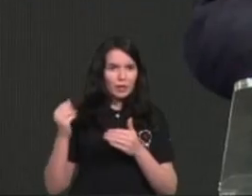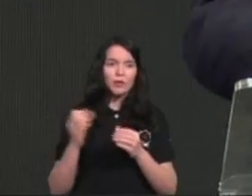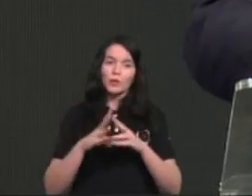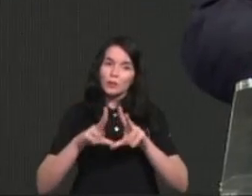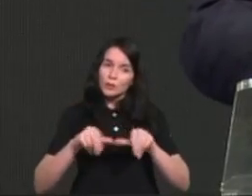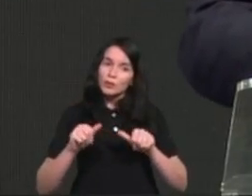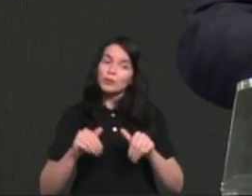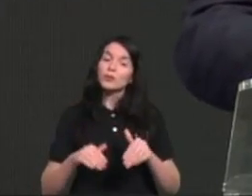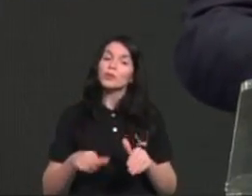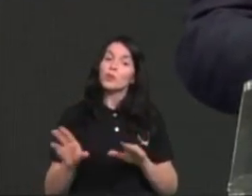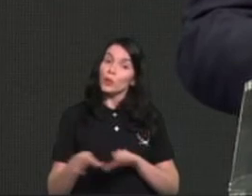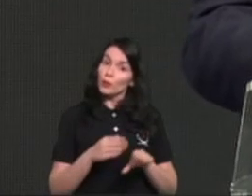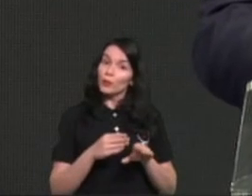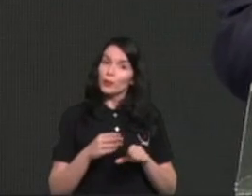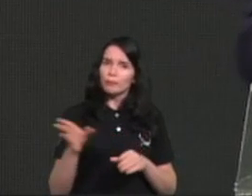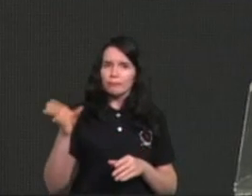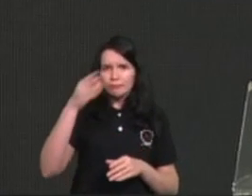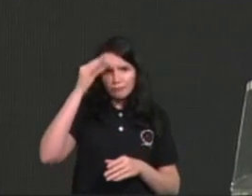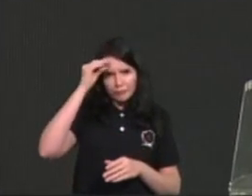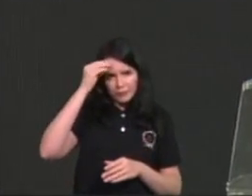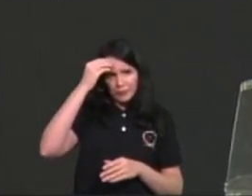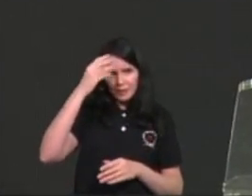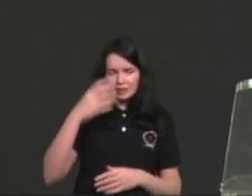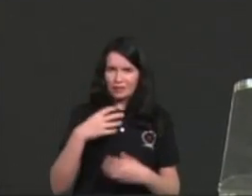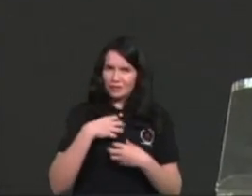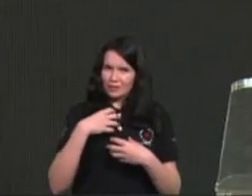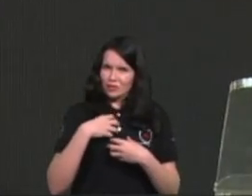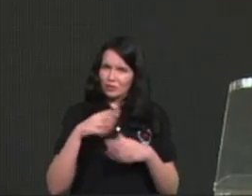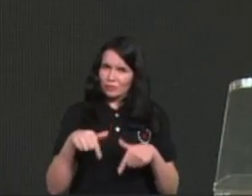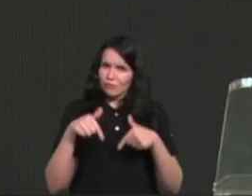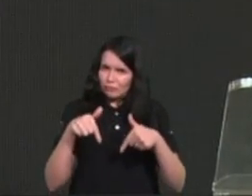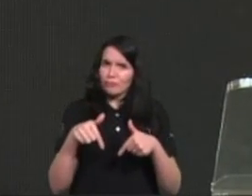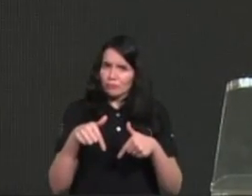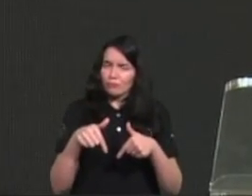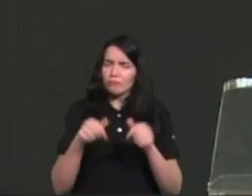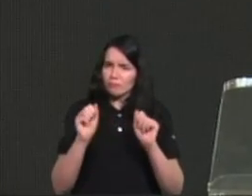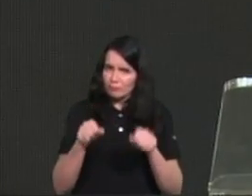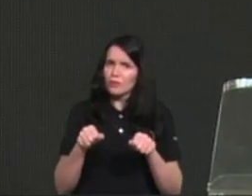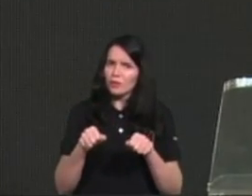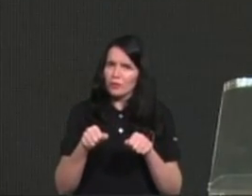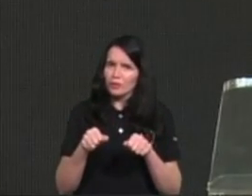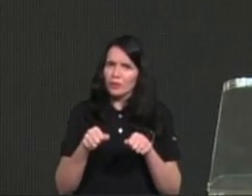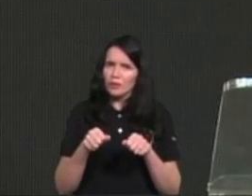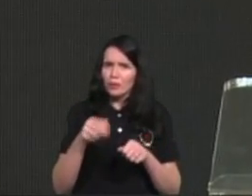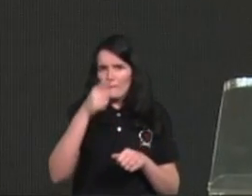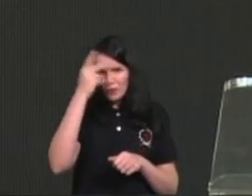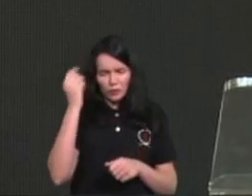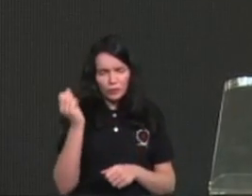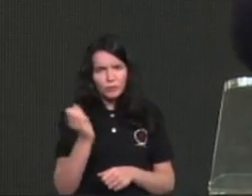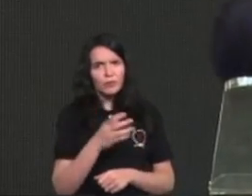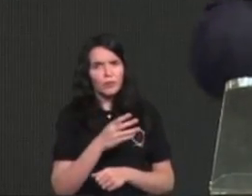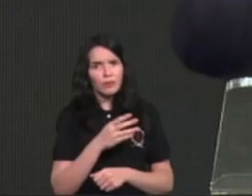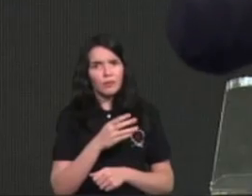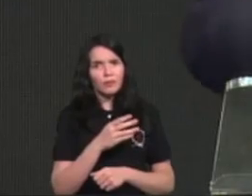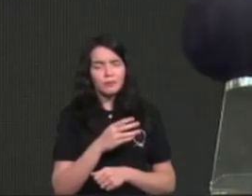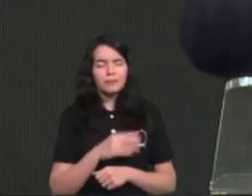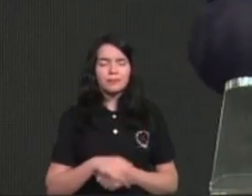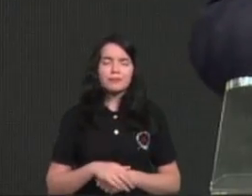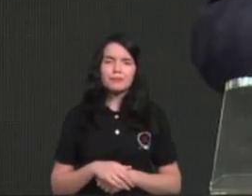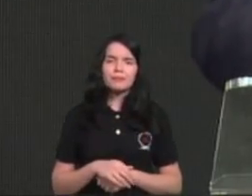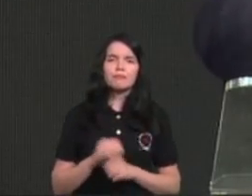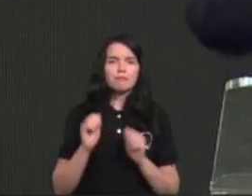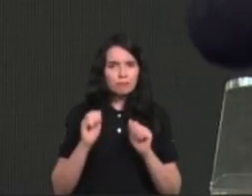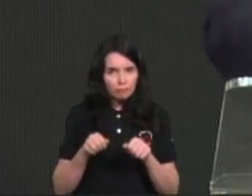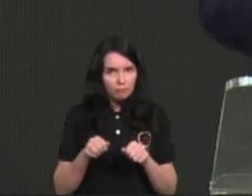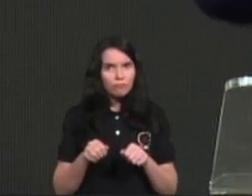novo Um Novo Pensar um novo sentir e um novo agir você pode vir a ser uma nova pessoa você pode